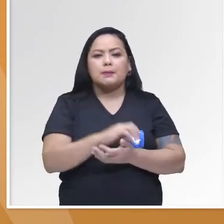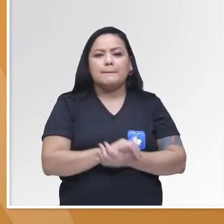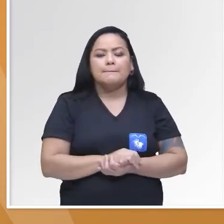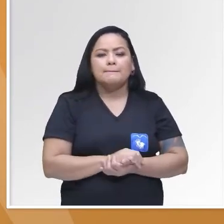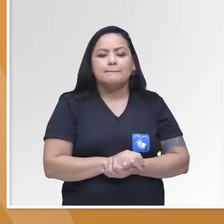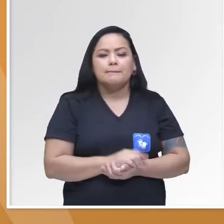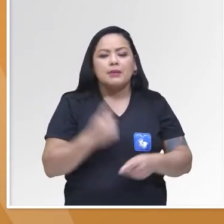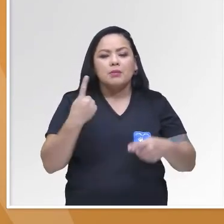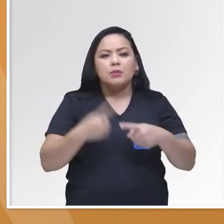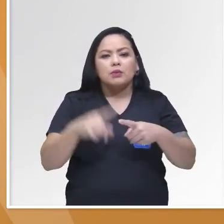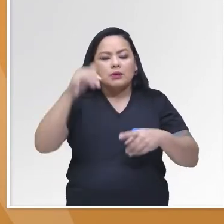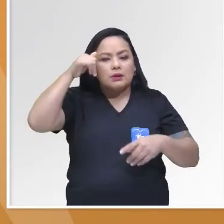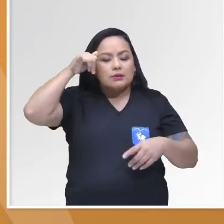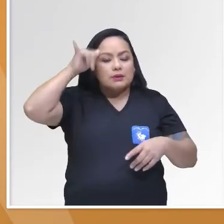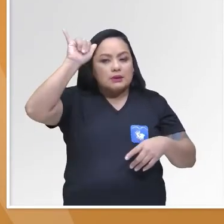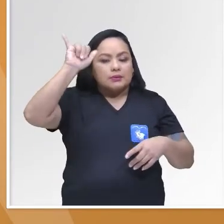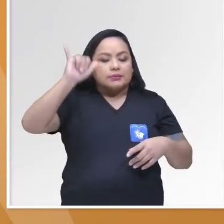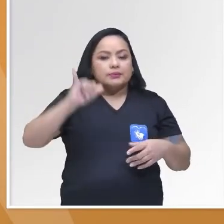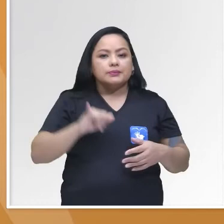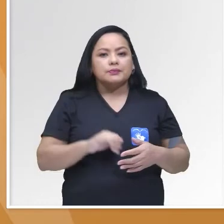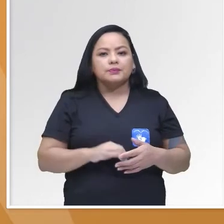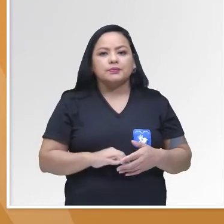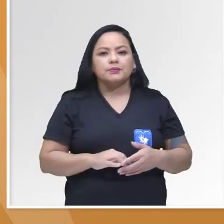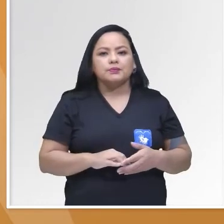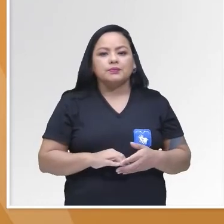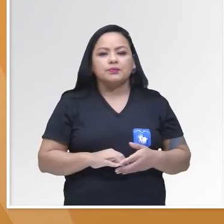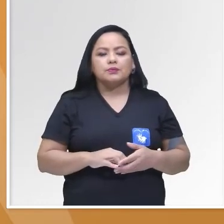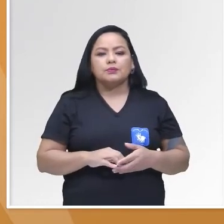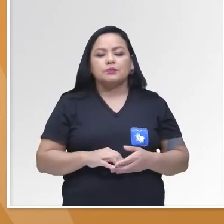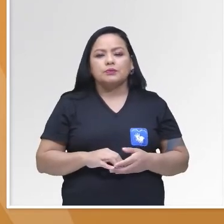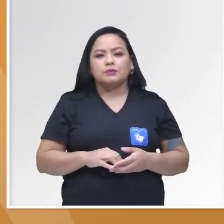para evitar a